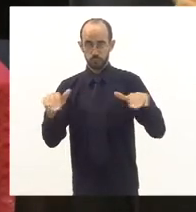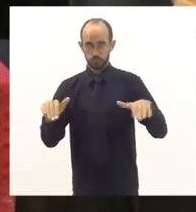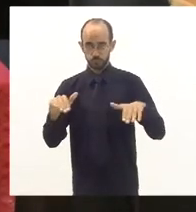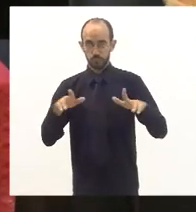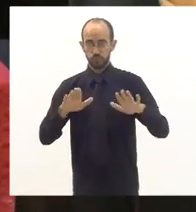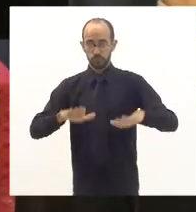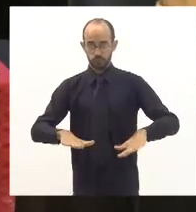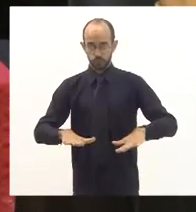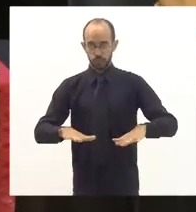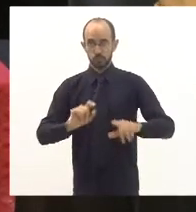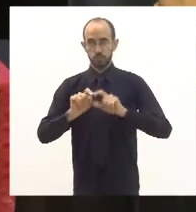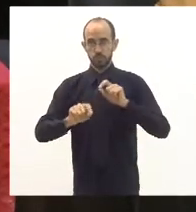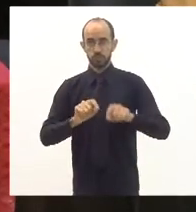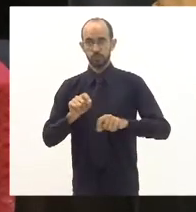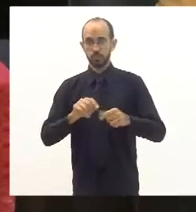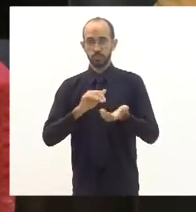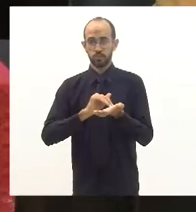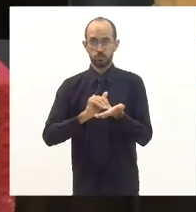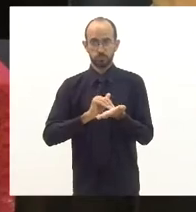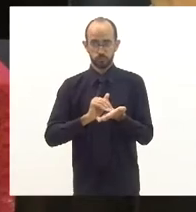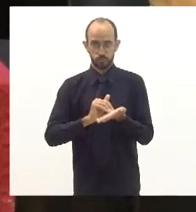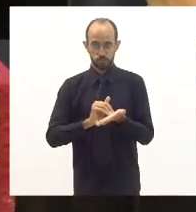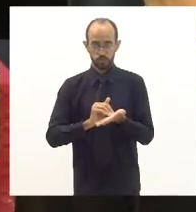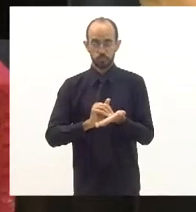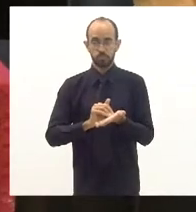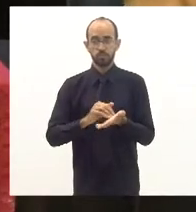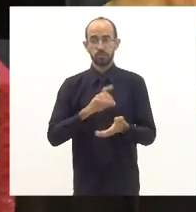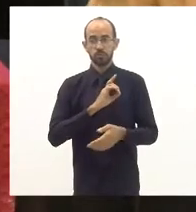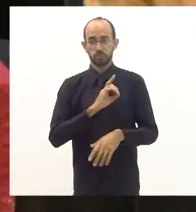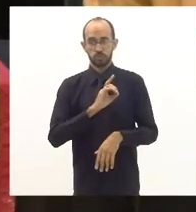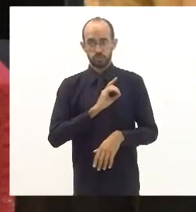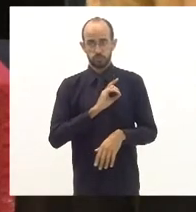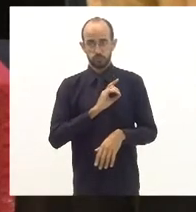mantendo o secretário e a delegada. Eu